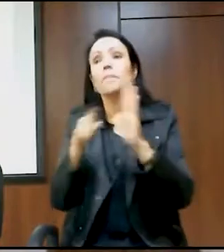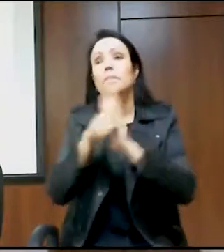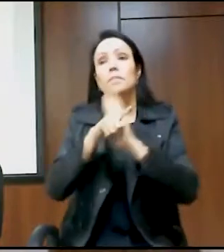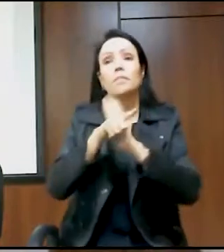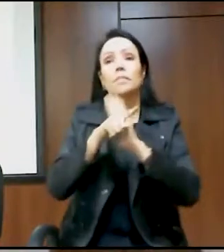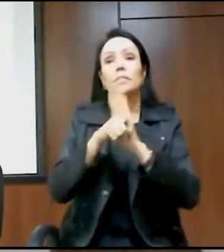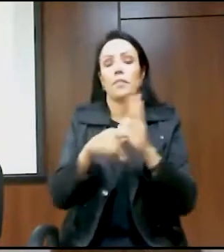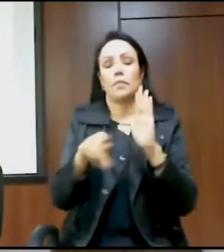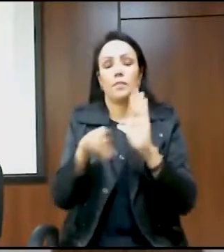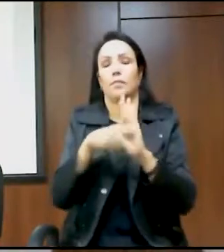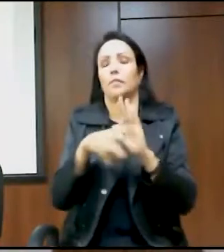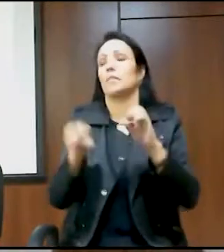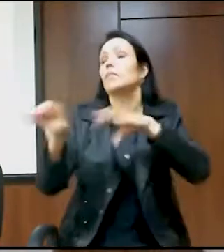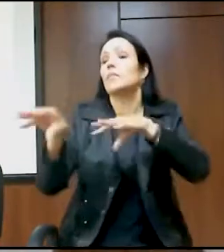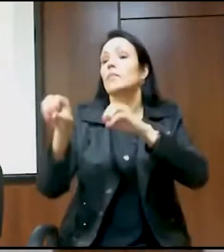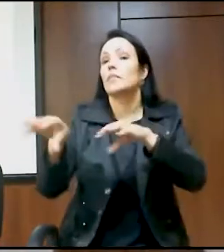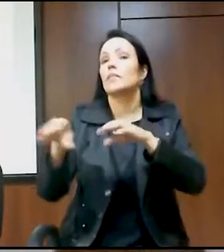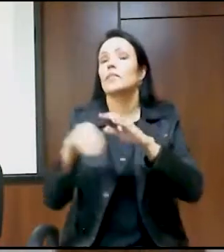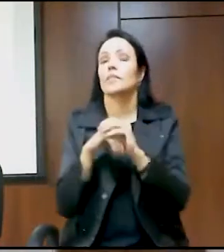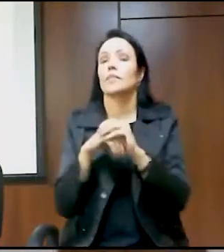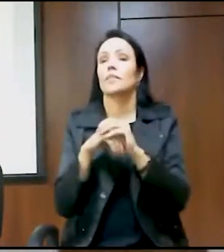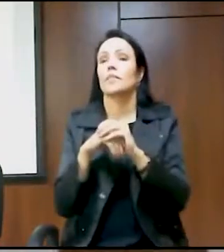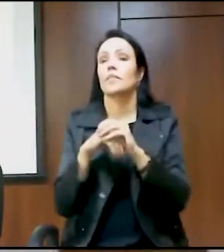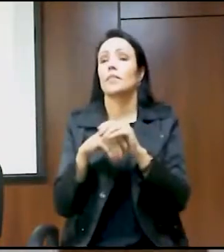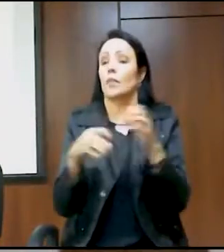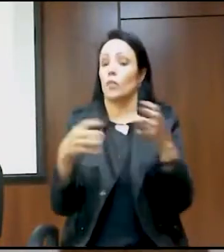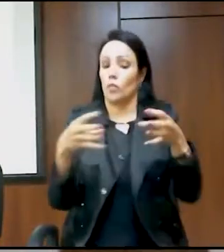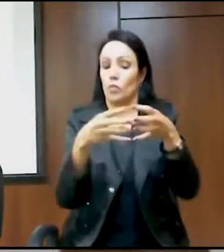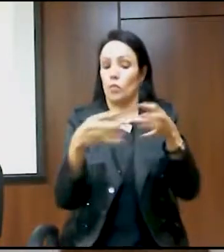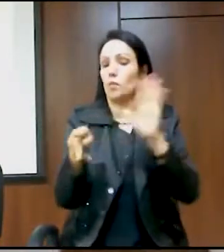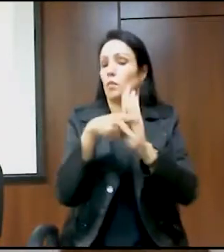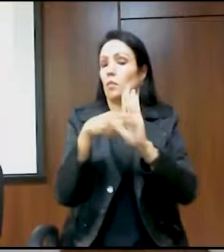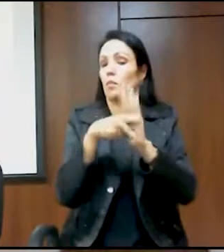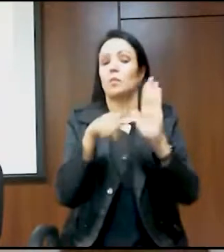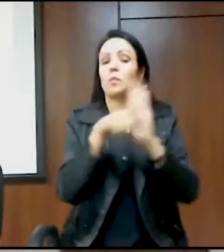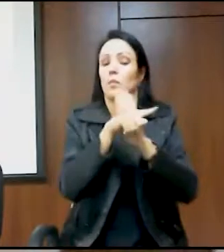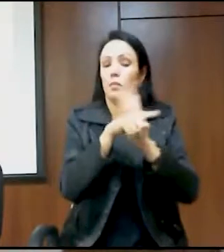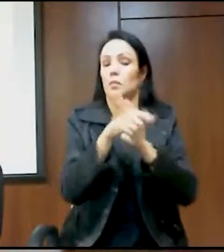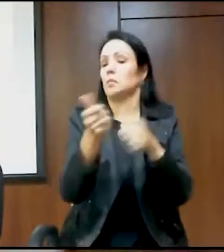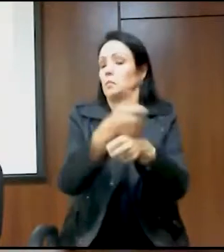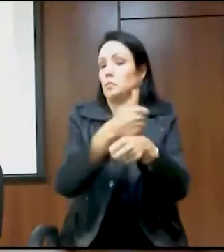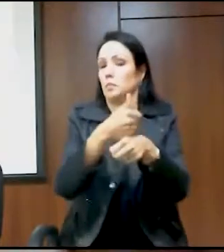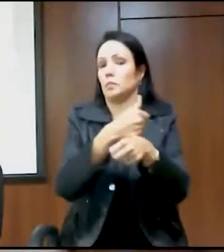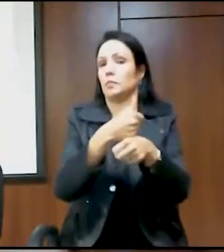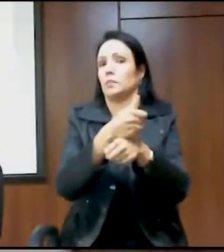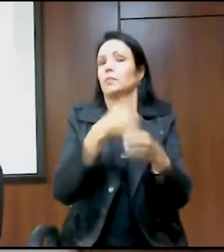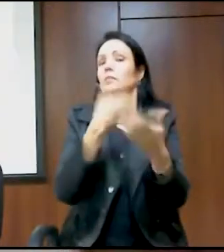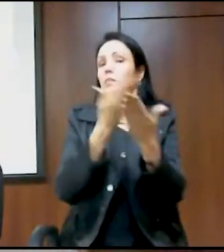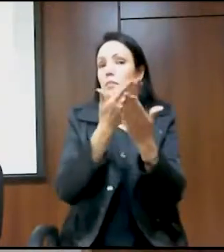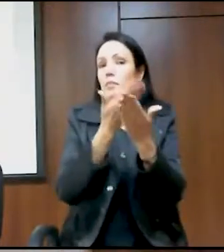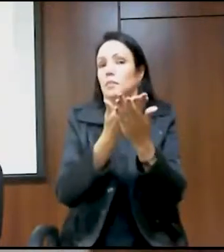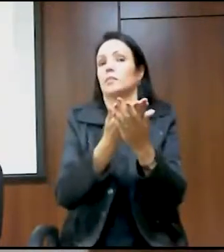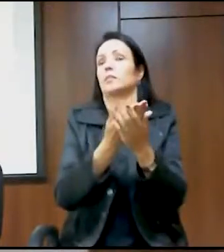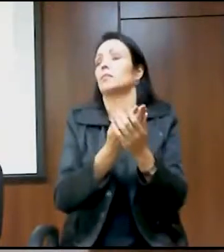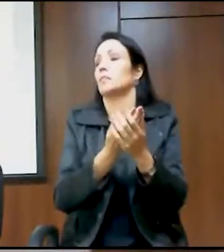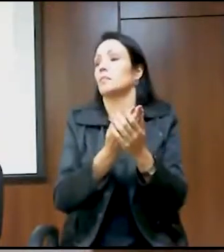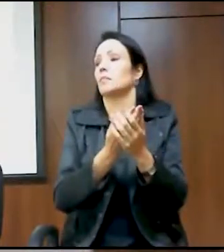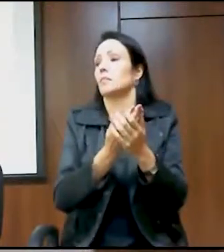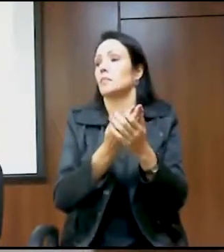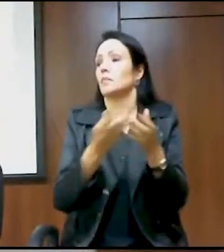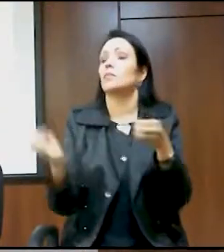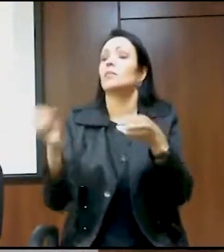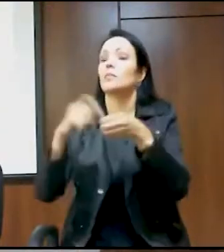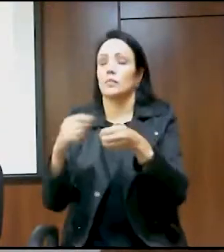de habitação. Temos um grupo de profissionais, pesquisadores, que vem estudando e vem se voltando